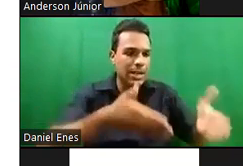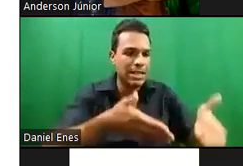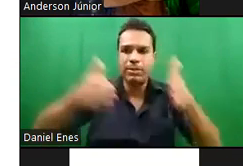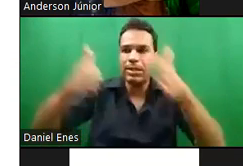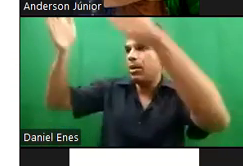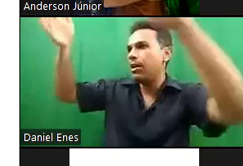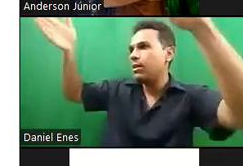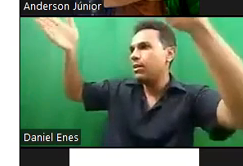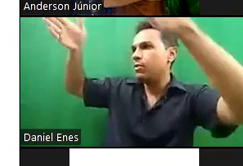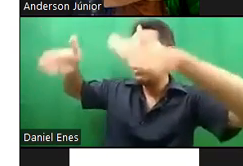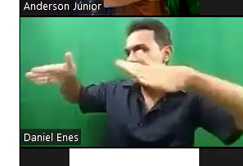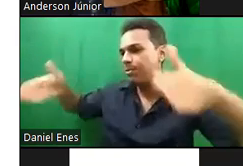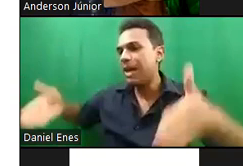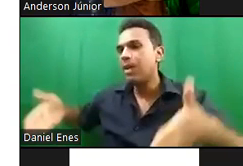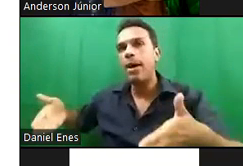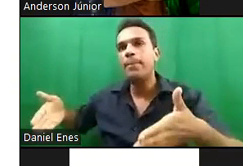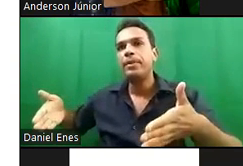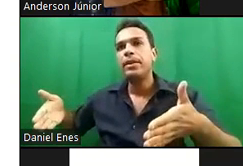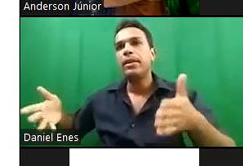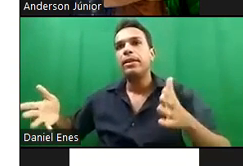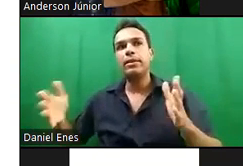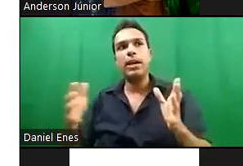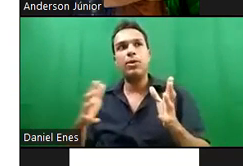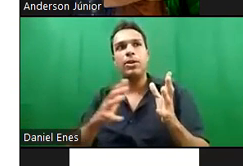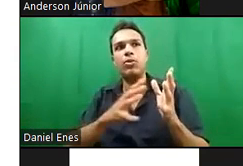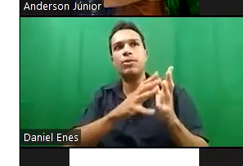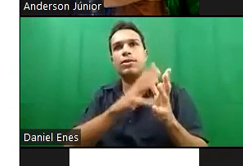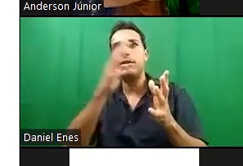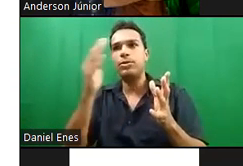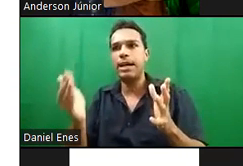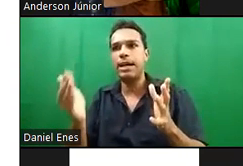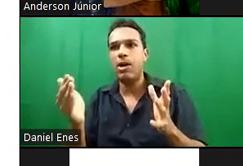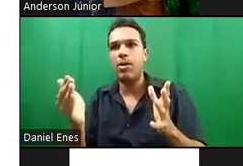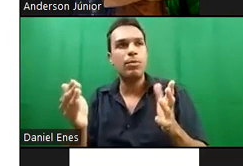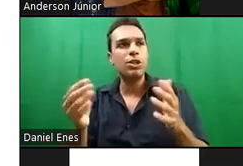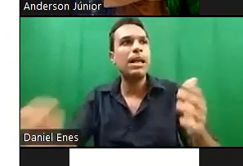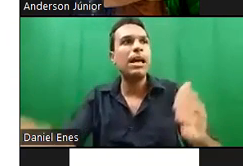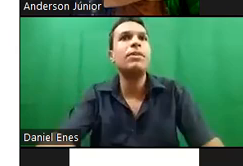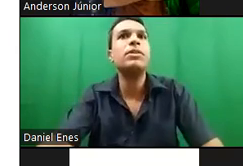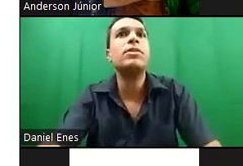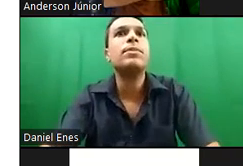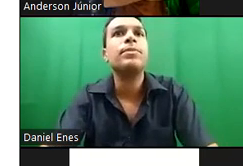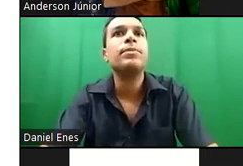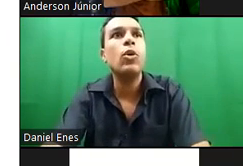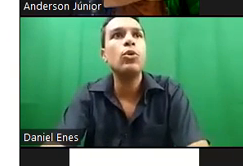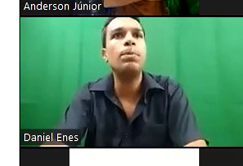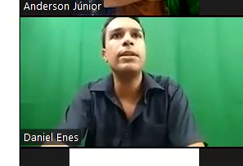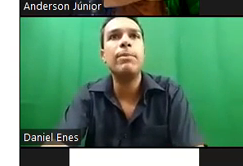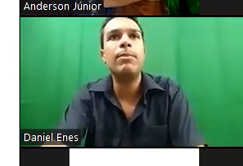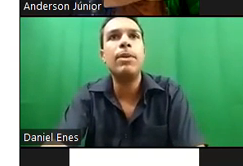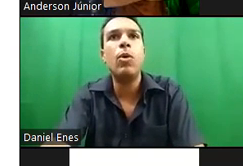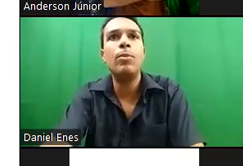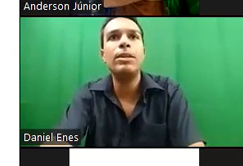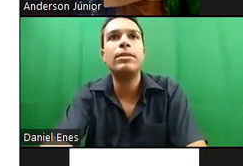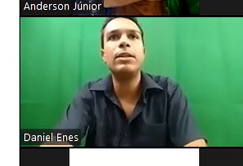um vasinho menor, um vaso maior. Então, eu consigo dar grau a algumas palavras, ou duplicando a